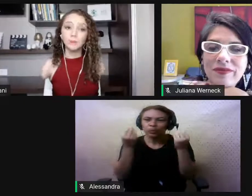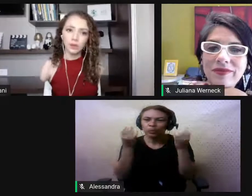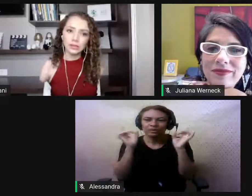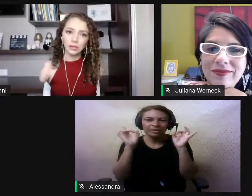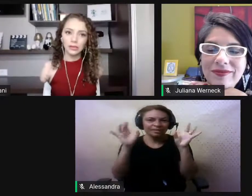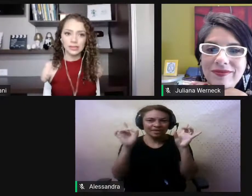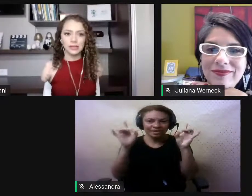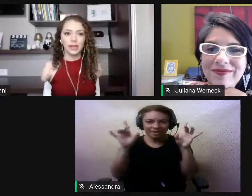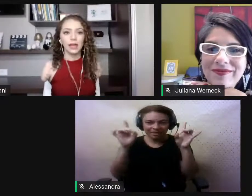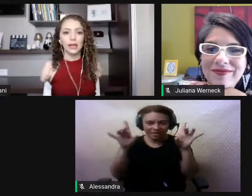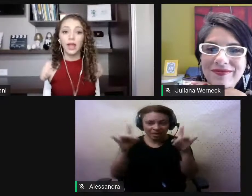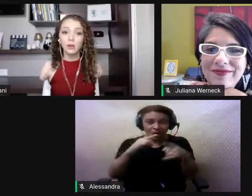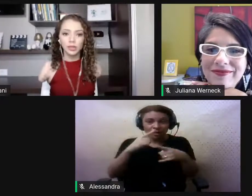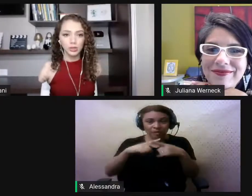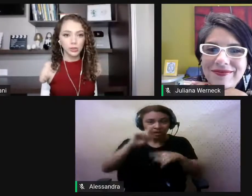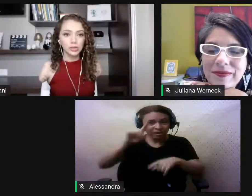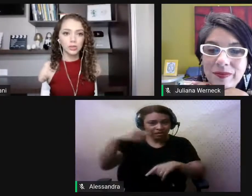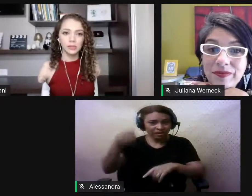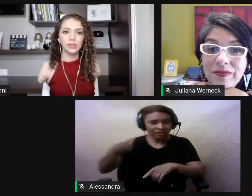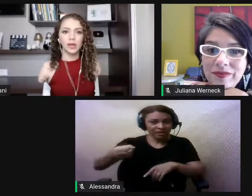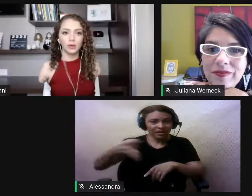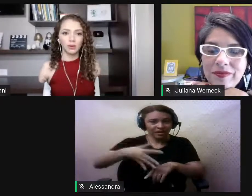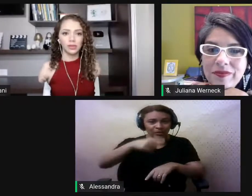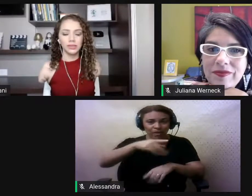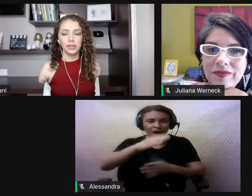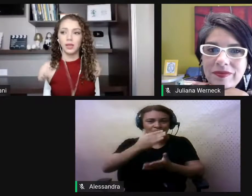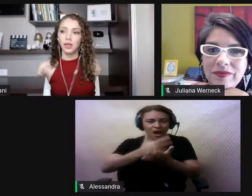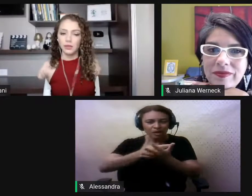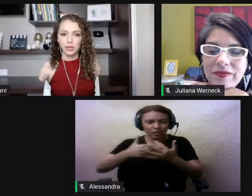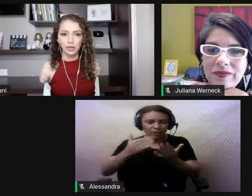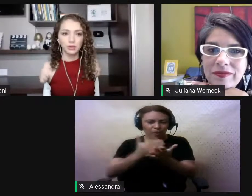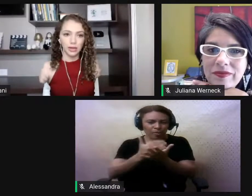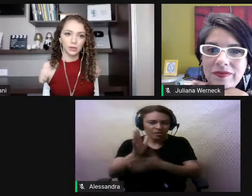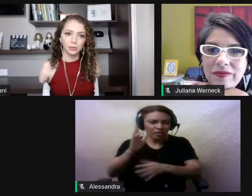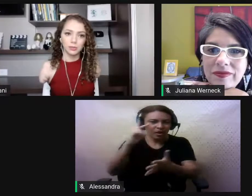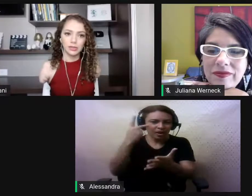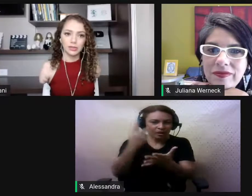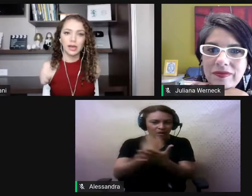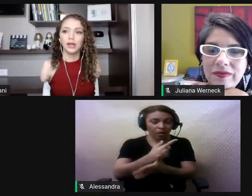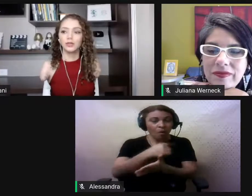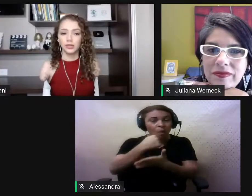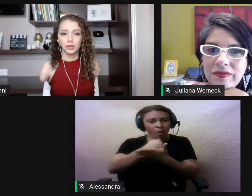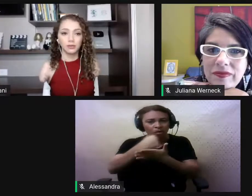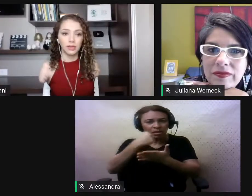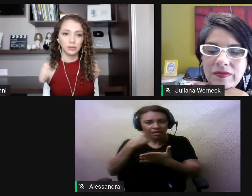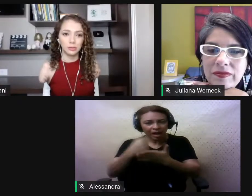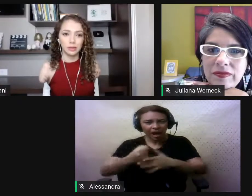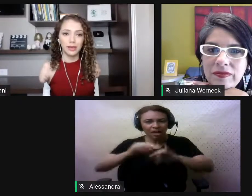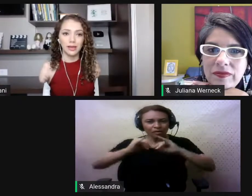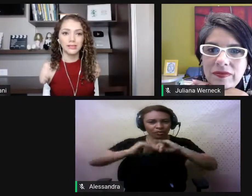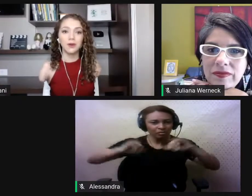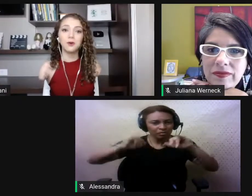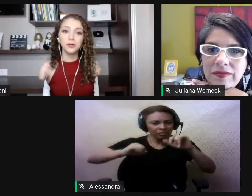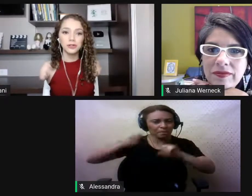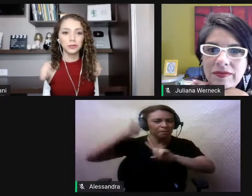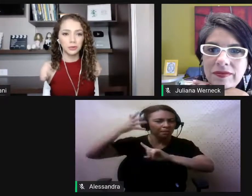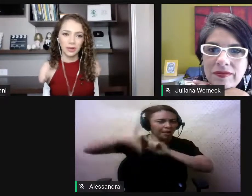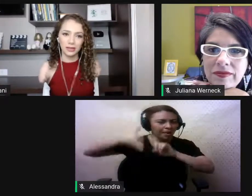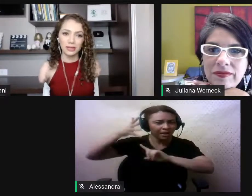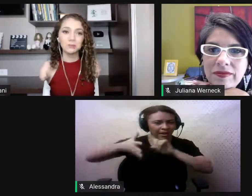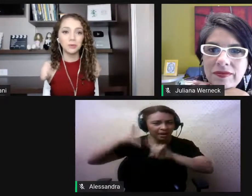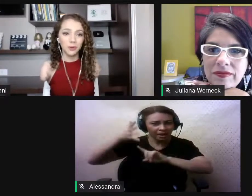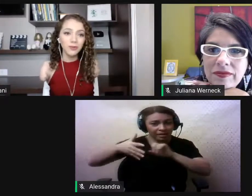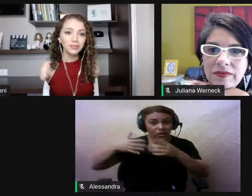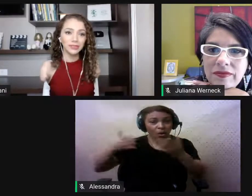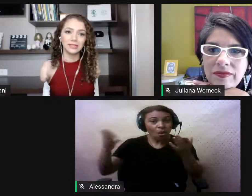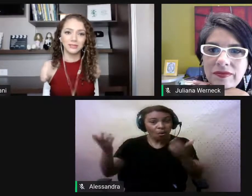Porque depois que eu lancei ele, realmente as coisas começaram a acontecer. Fechei contrato de publicidade, fechei contrato de palestra. Hoje eu estou